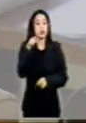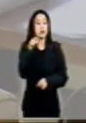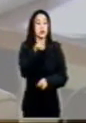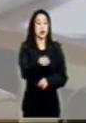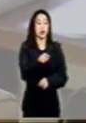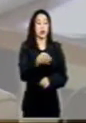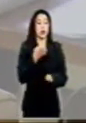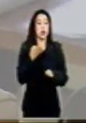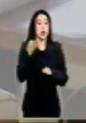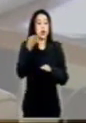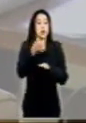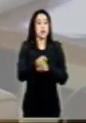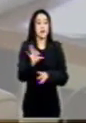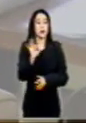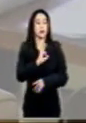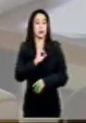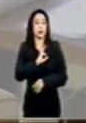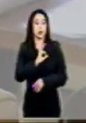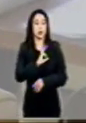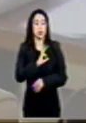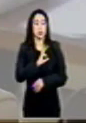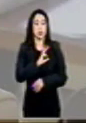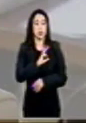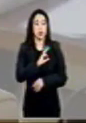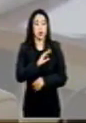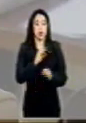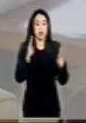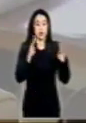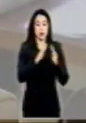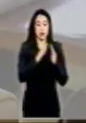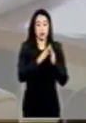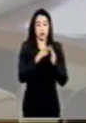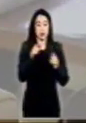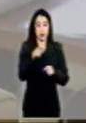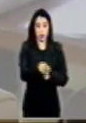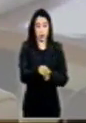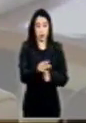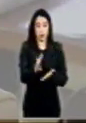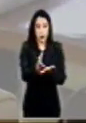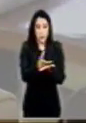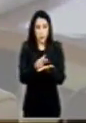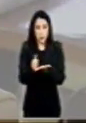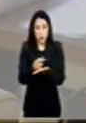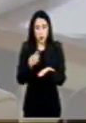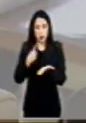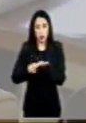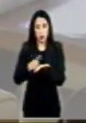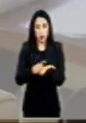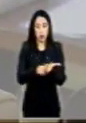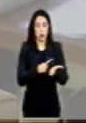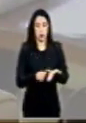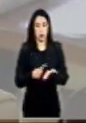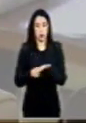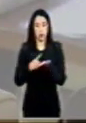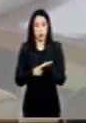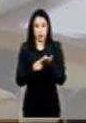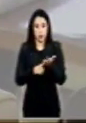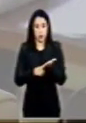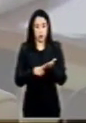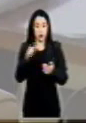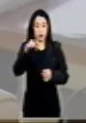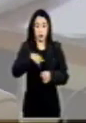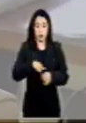teria enviado policiais legislativos ao endereço das diligências a fim de obstar o cumprimento das determinações exaradas por esta